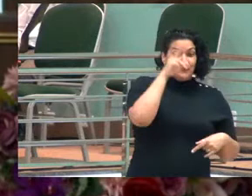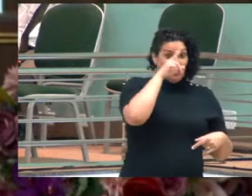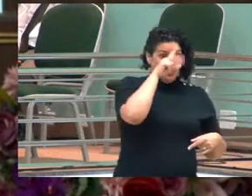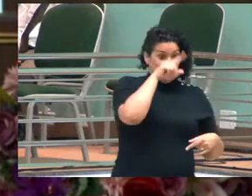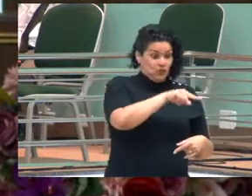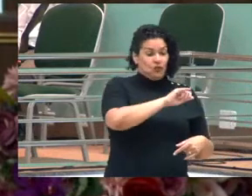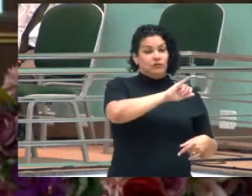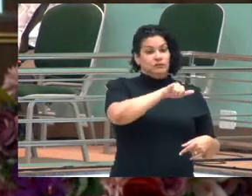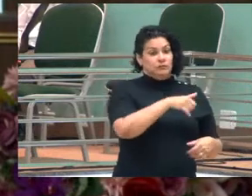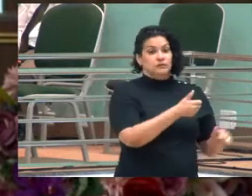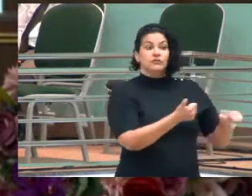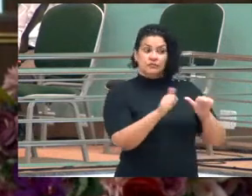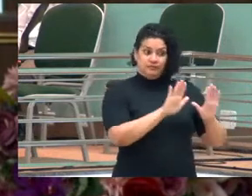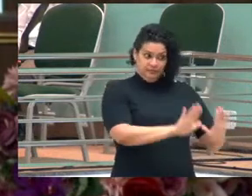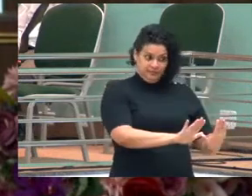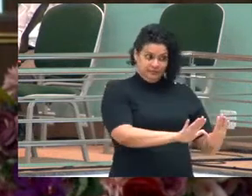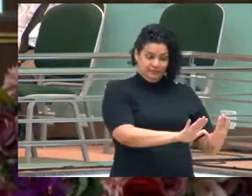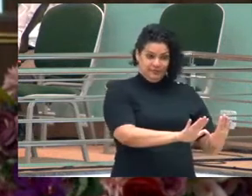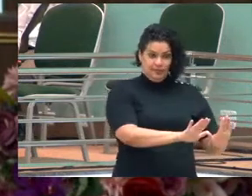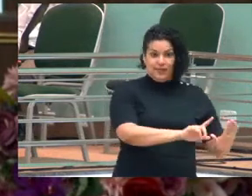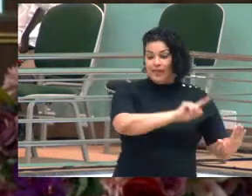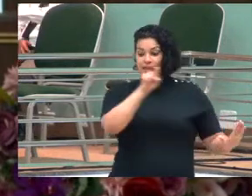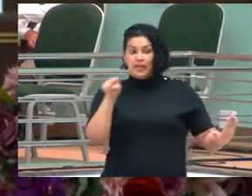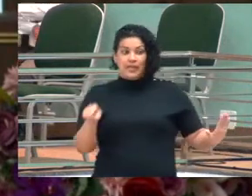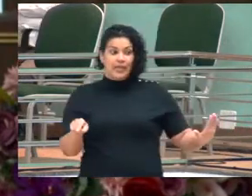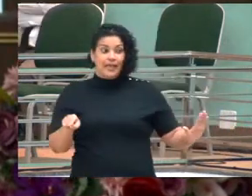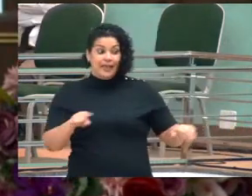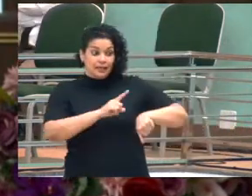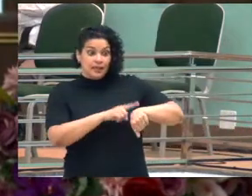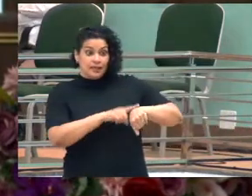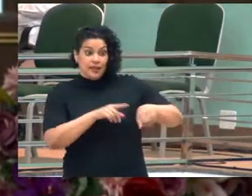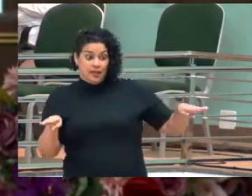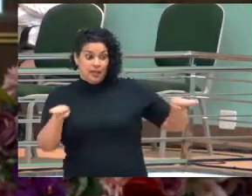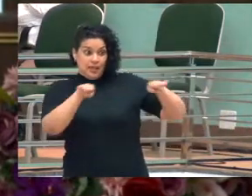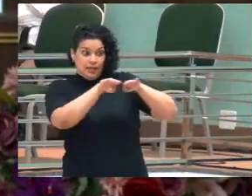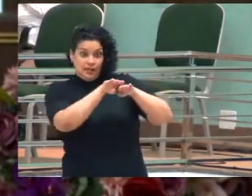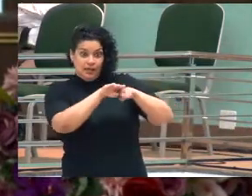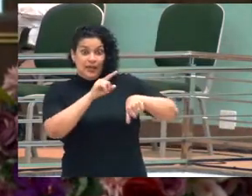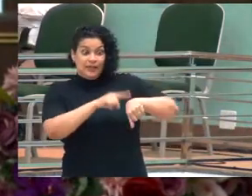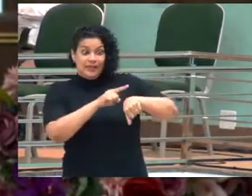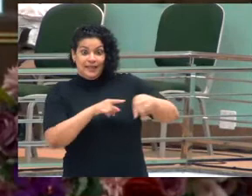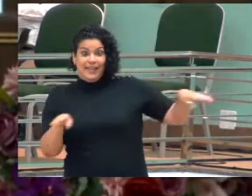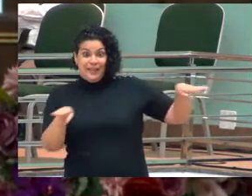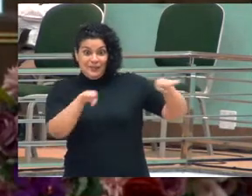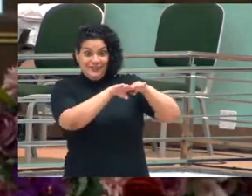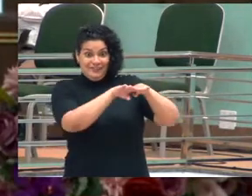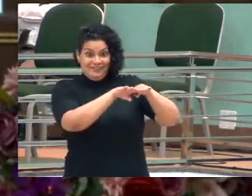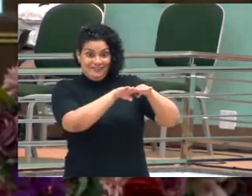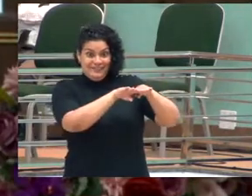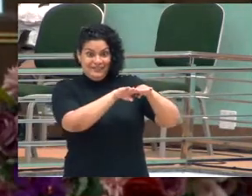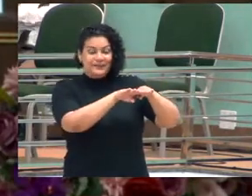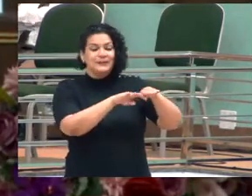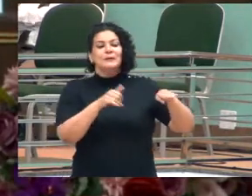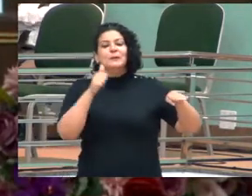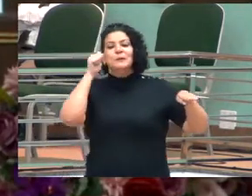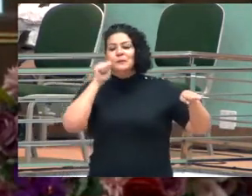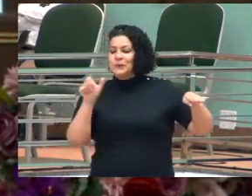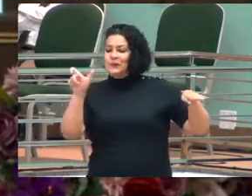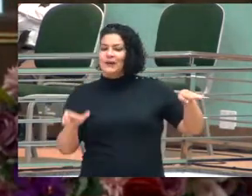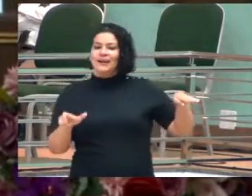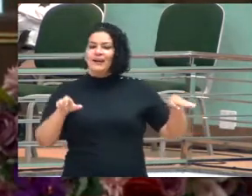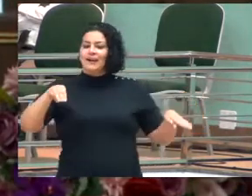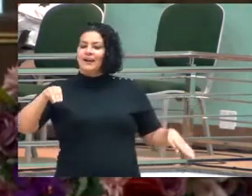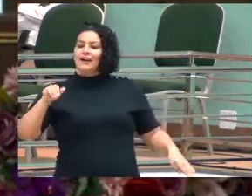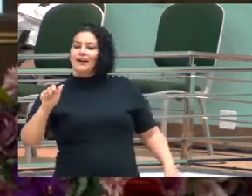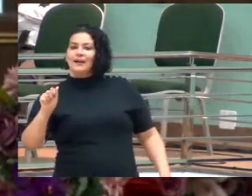Salvador. Maria era parente da minha mãe. Eu e Jesus somos primos. Eu sou 6 meses mais